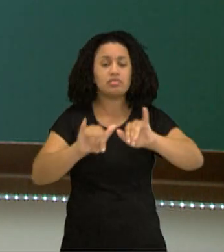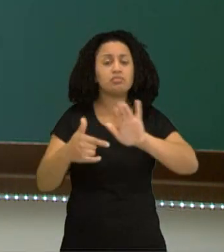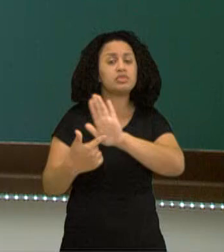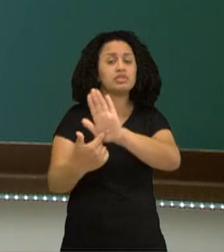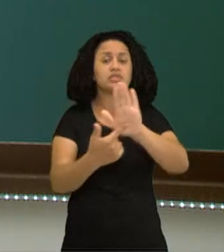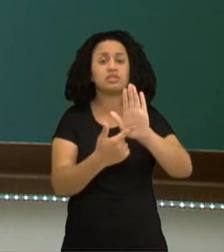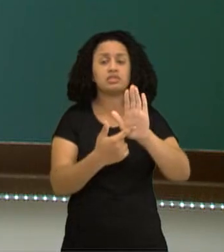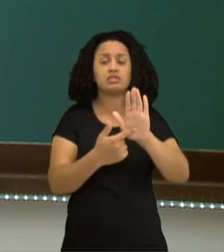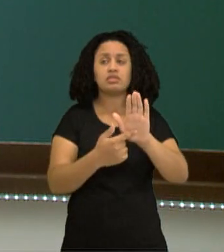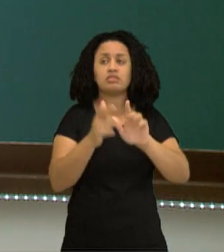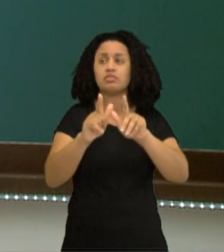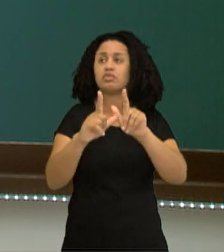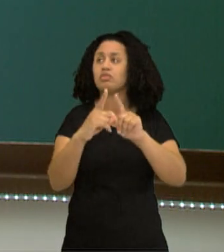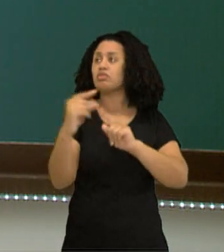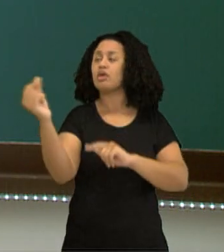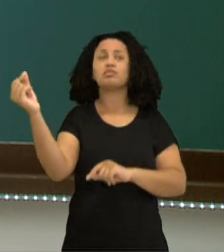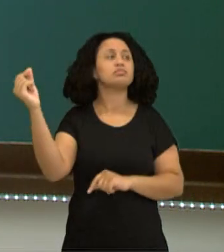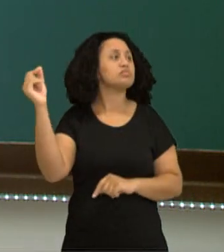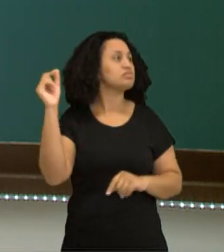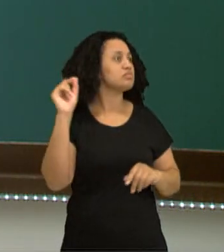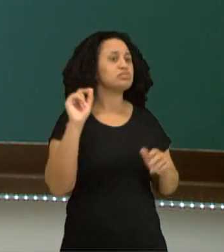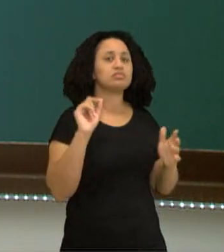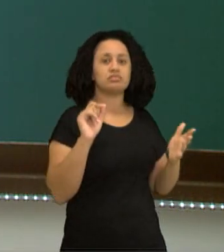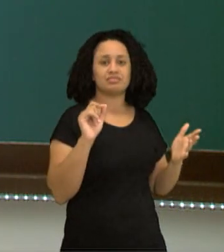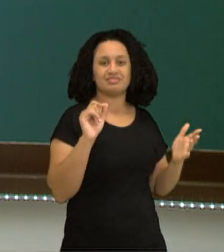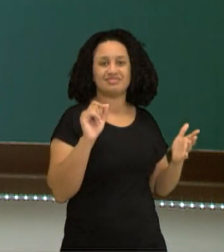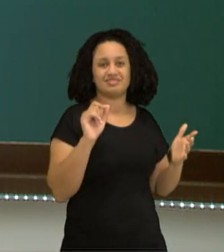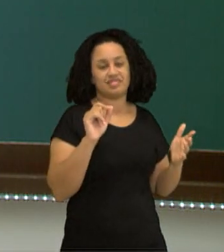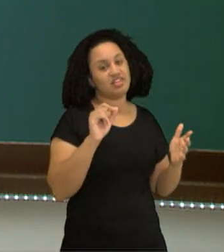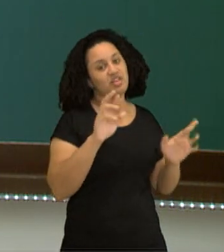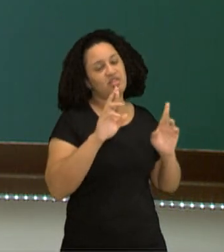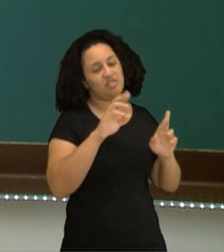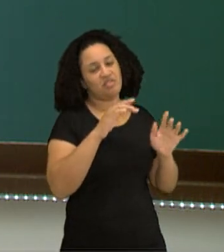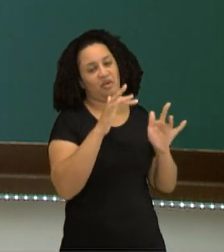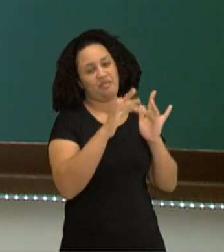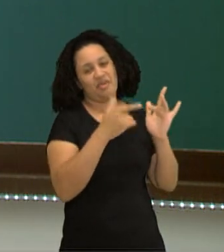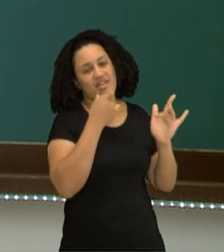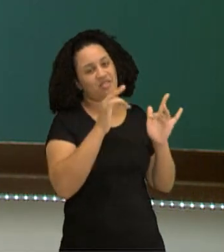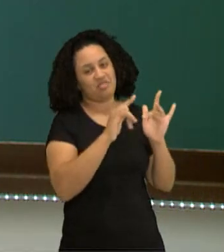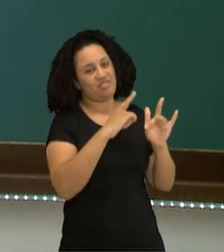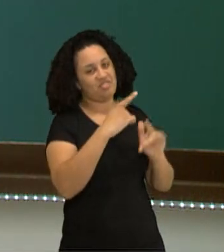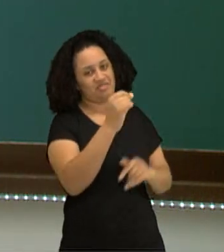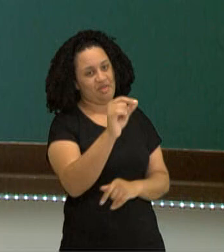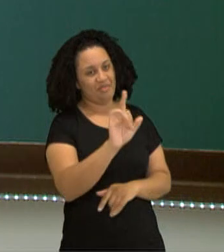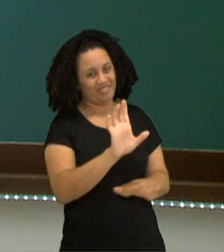apresentação, a pessoa vai embora, né? Espero que o noivo não vá embora antes de fazer o pedido.